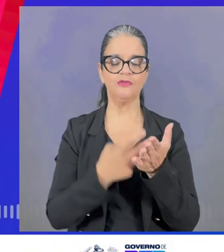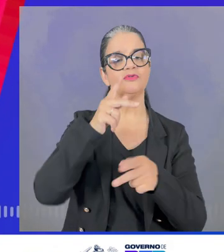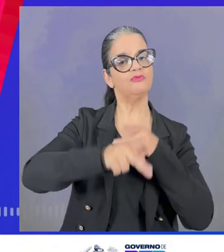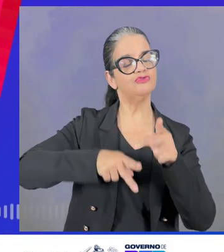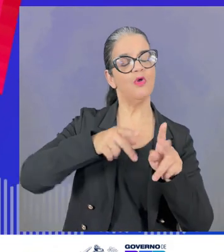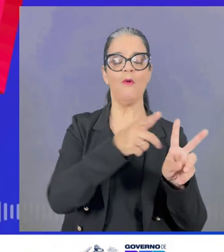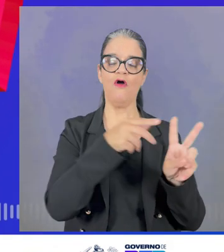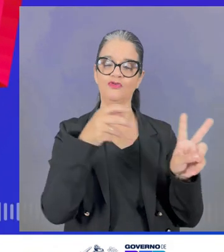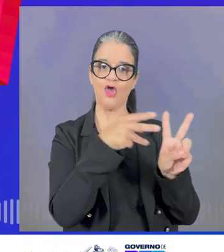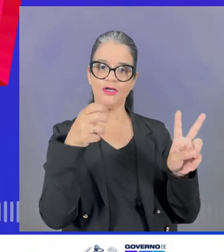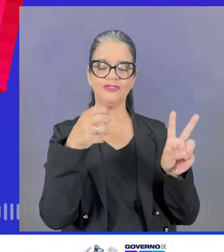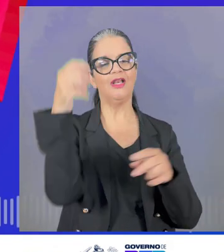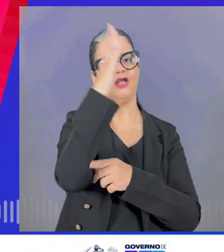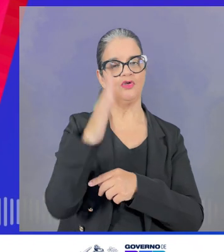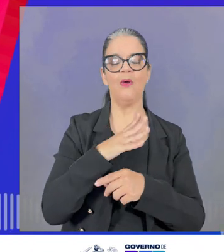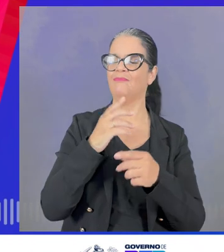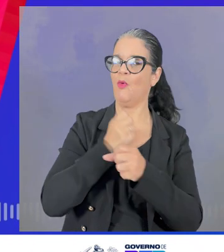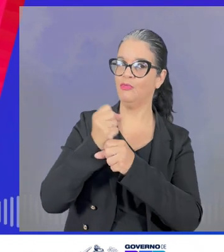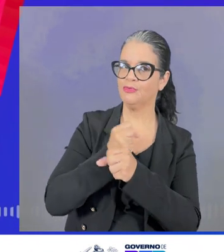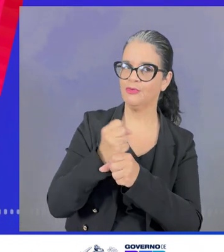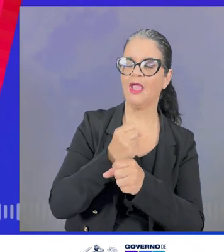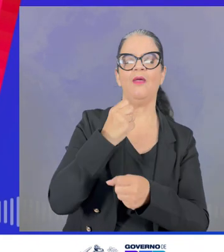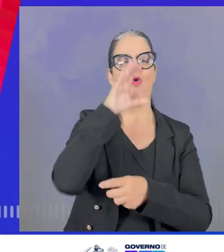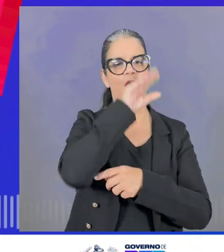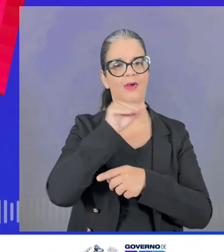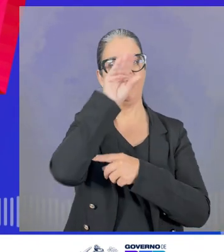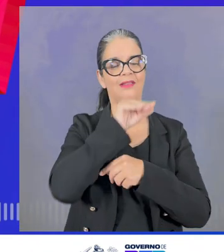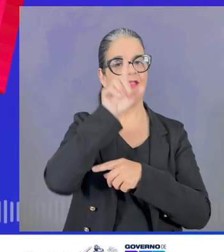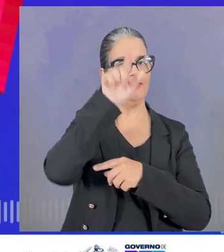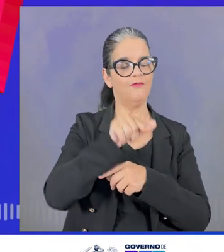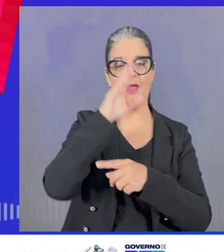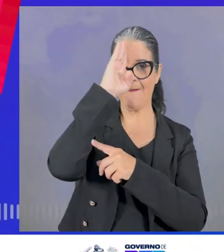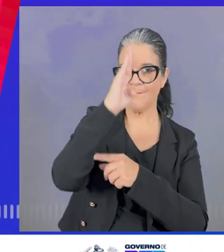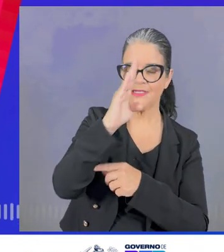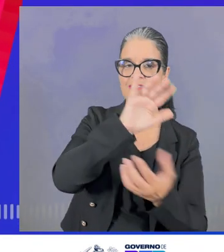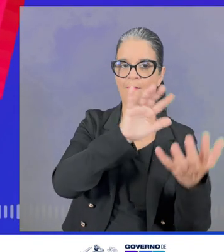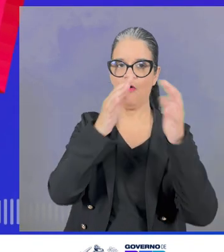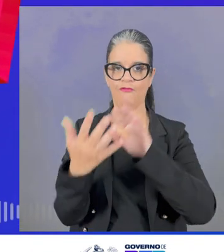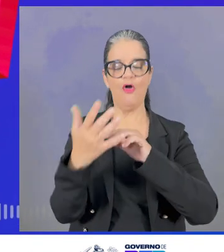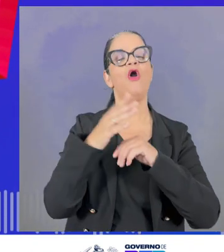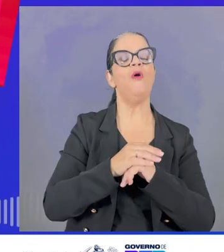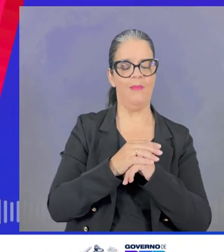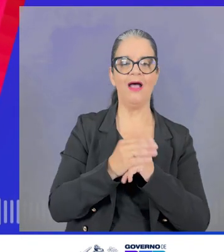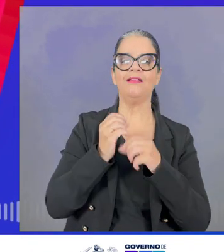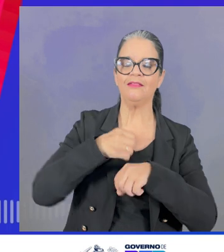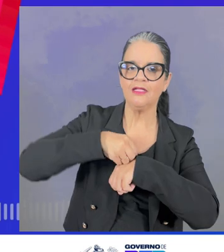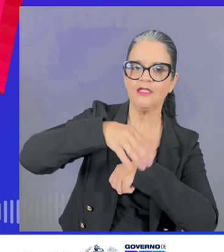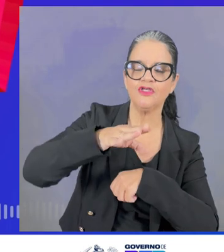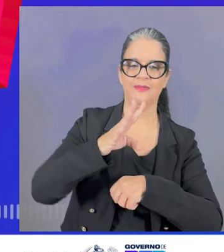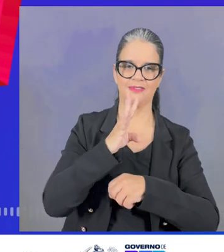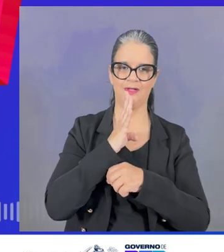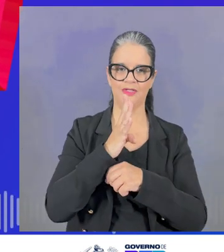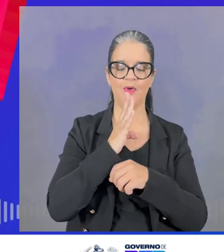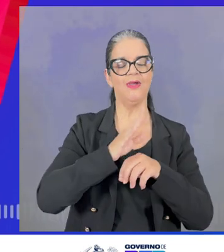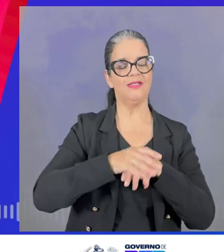originários do Brasil por muito tempo a oralidade foi a principal forma de transmissão de conhecimento